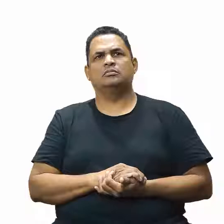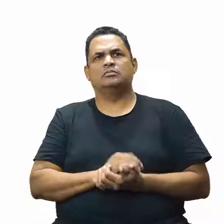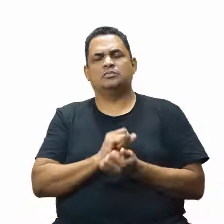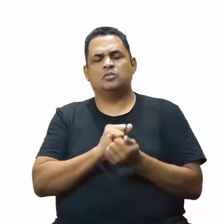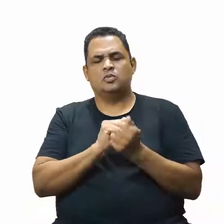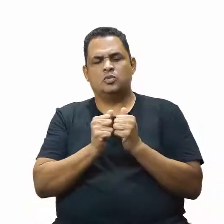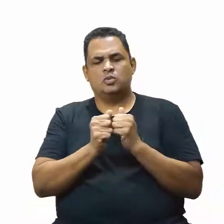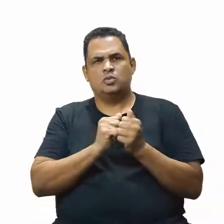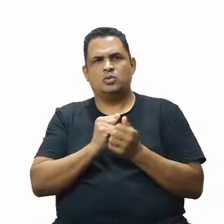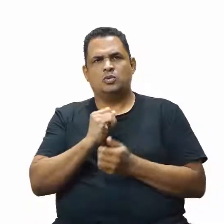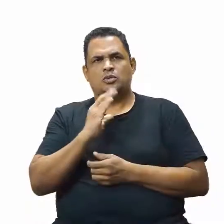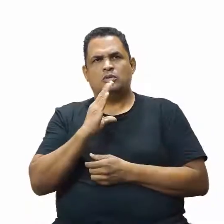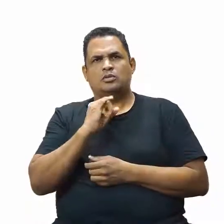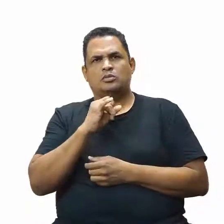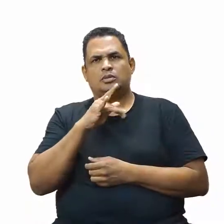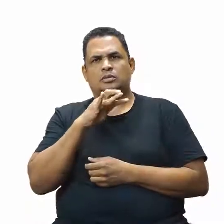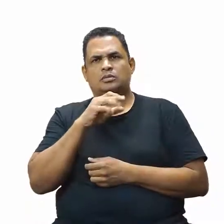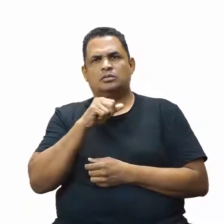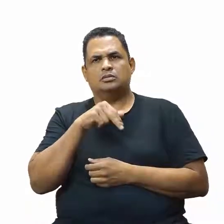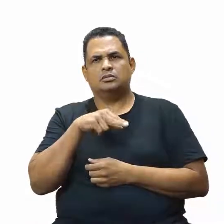Controle de cupins.